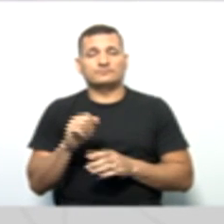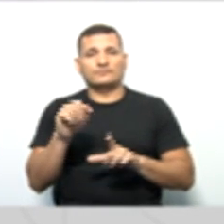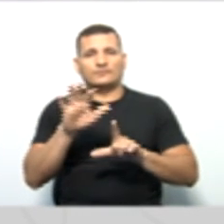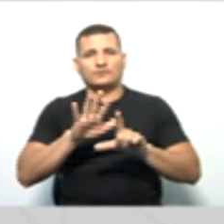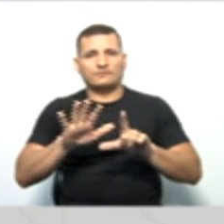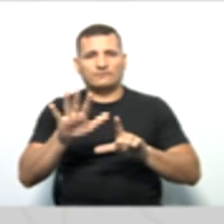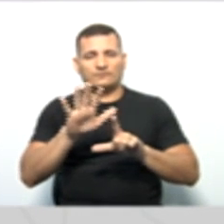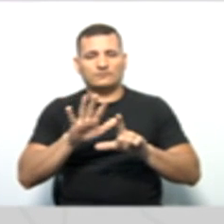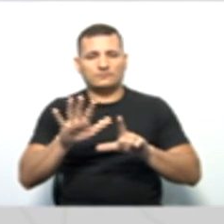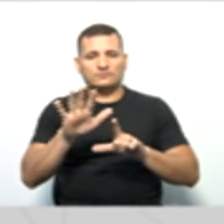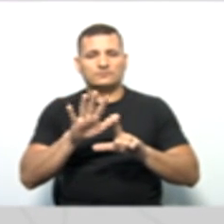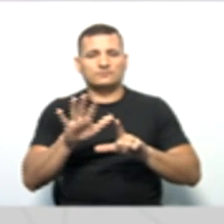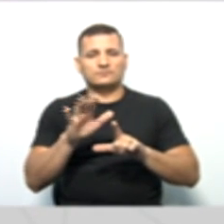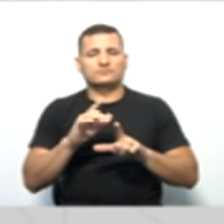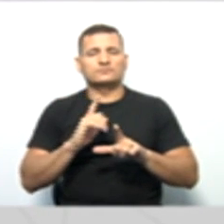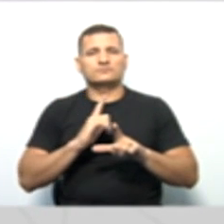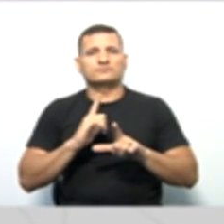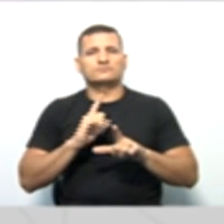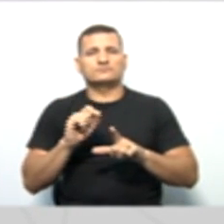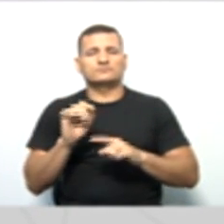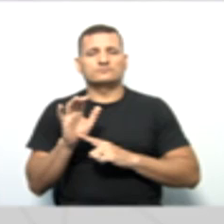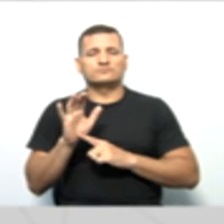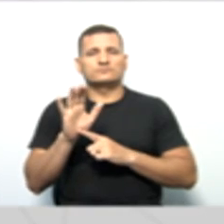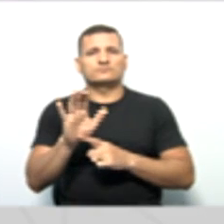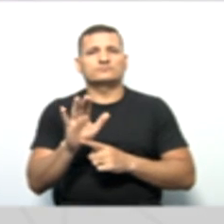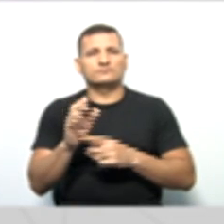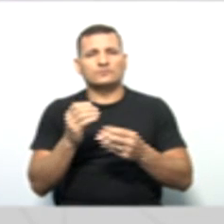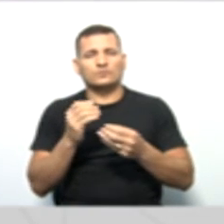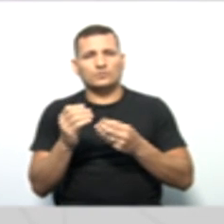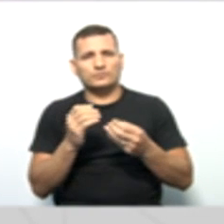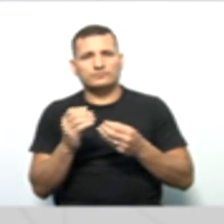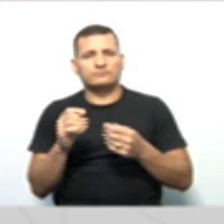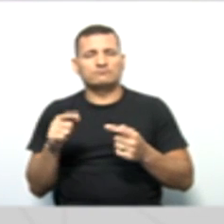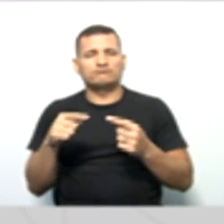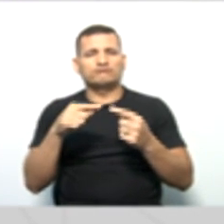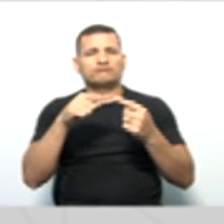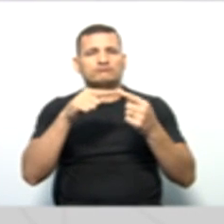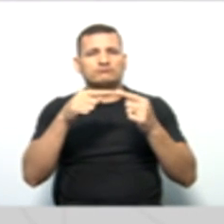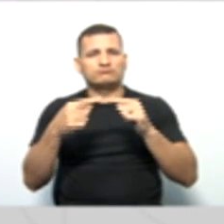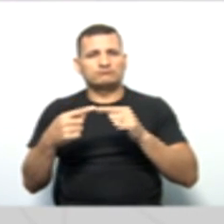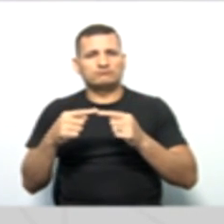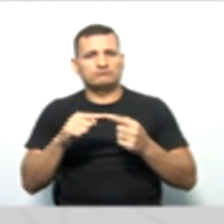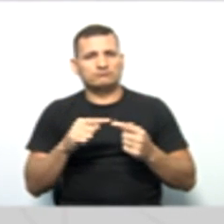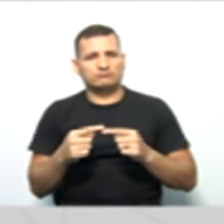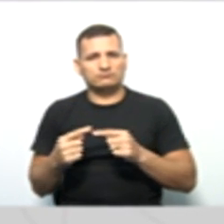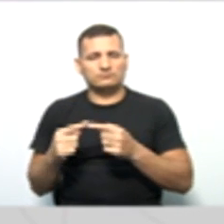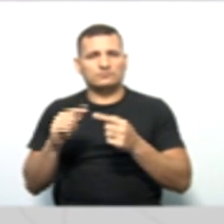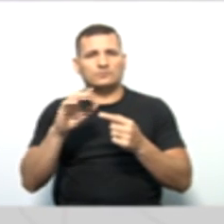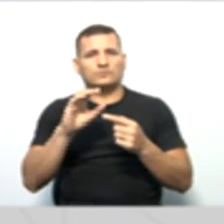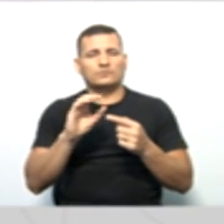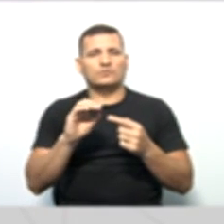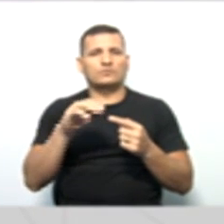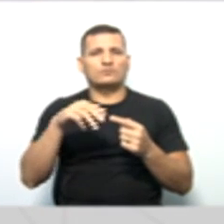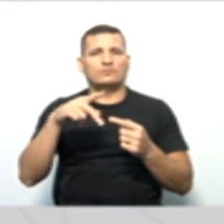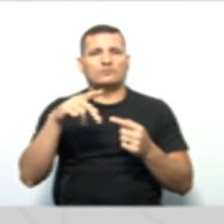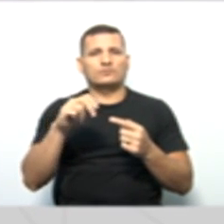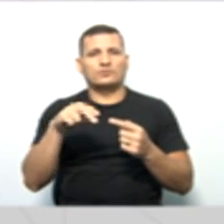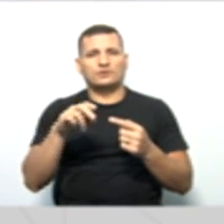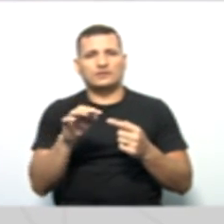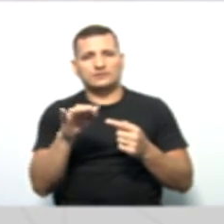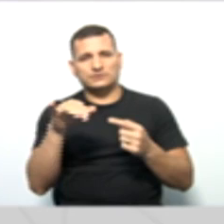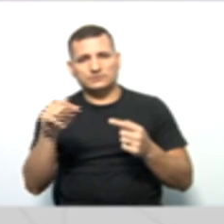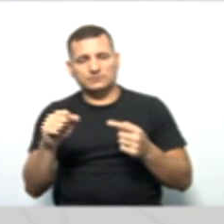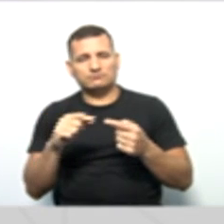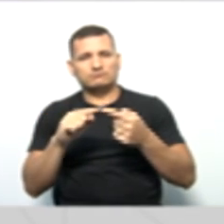que produzam a complexidade de conexões entre componentes e com o ambiente externo, tá, gente? Isso aqui